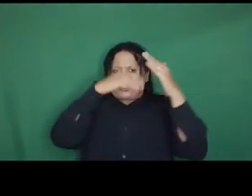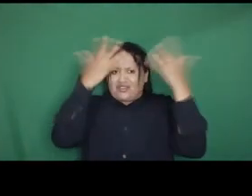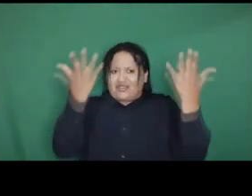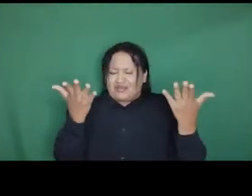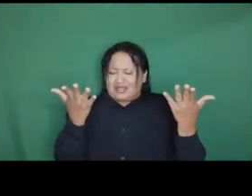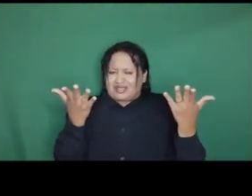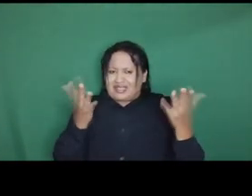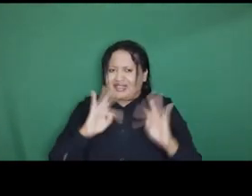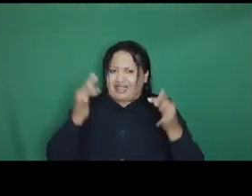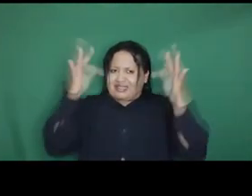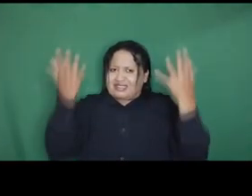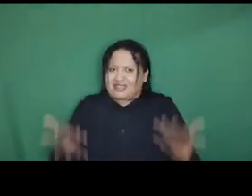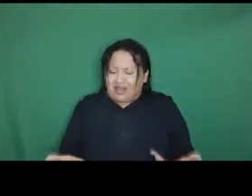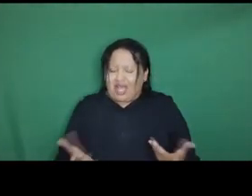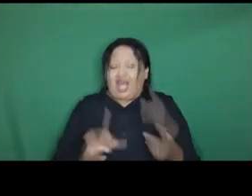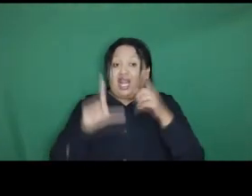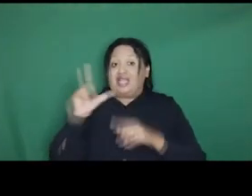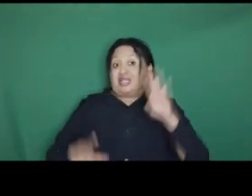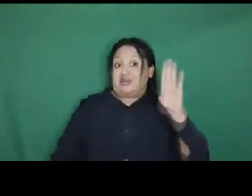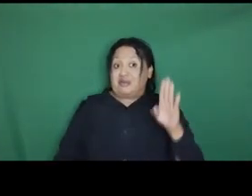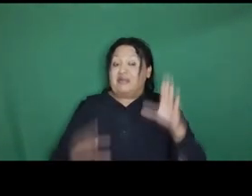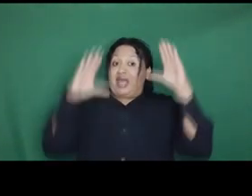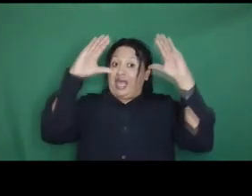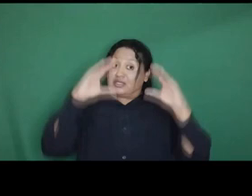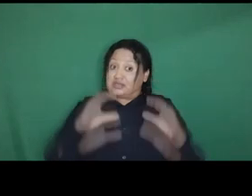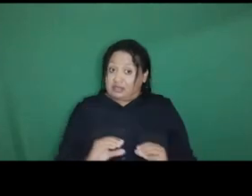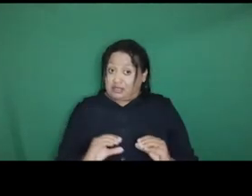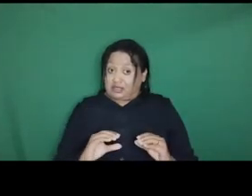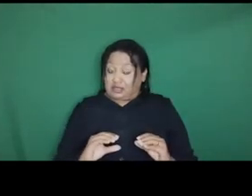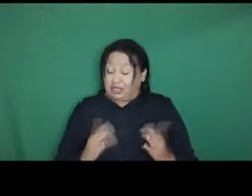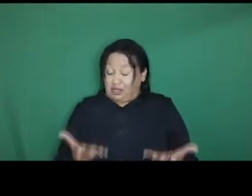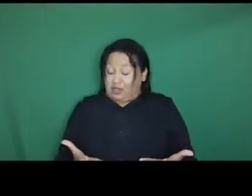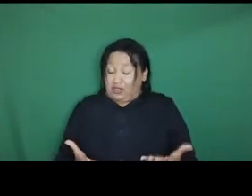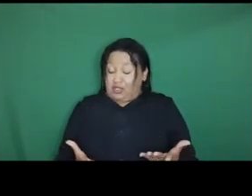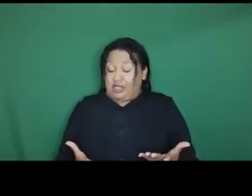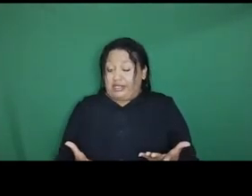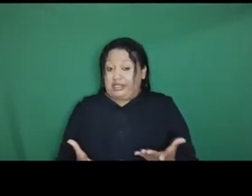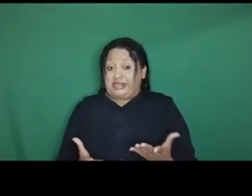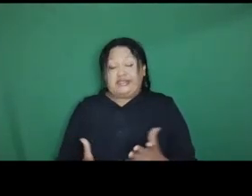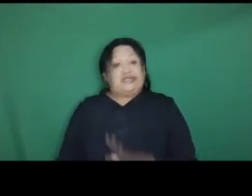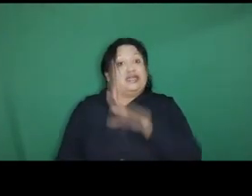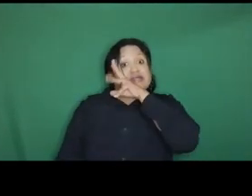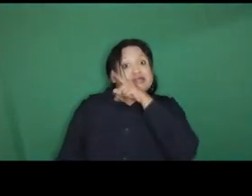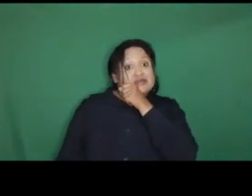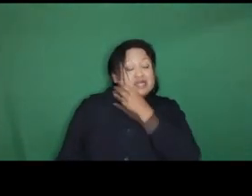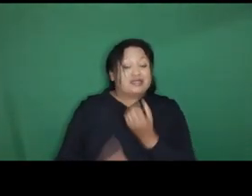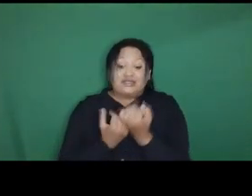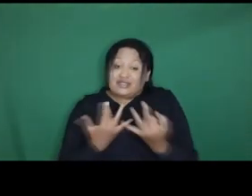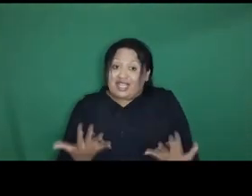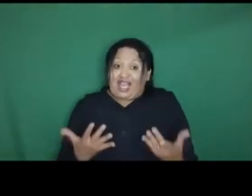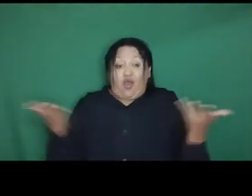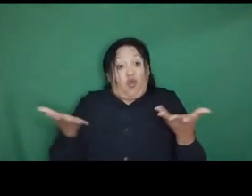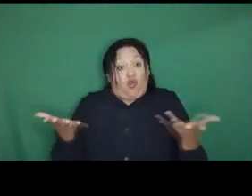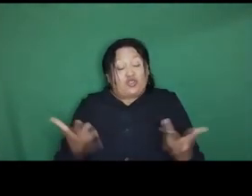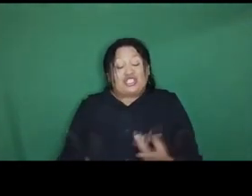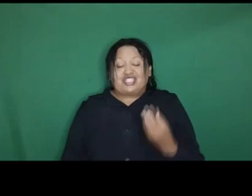desenvolver um processo verticalização letra B redução da biodiversidade extinção de espécies animais e